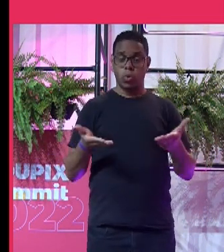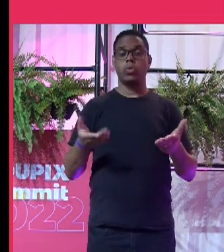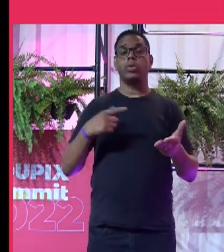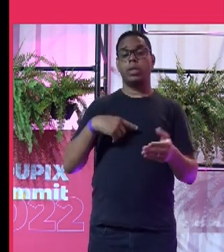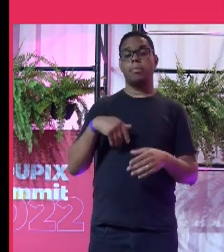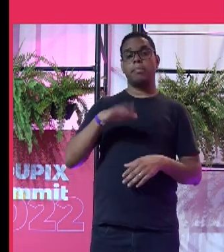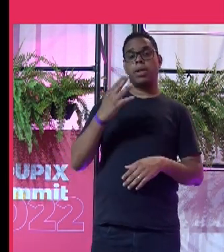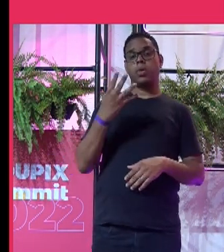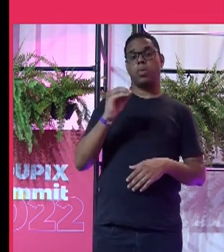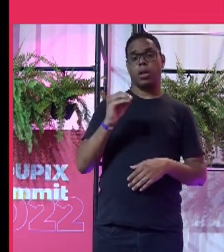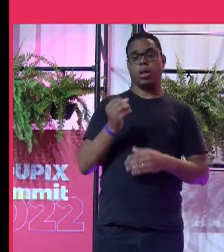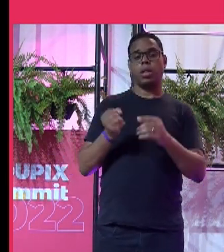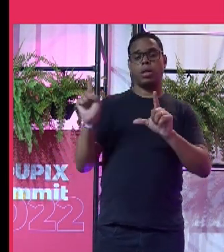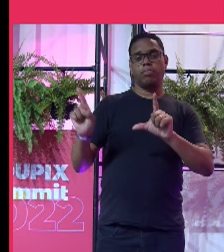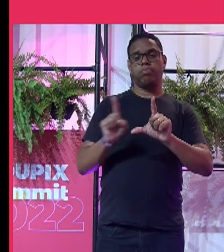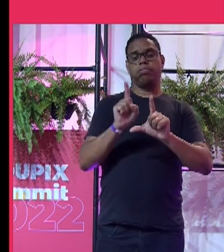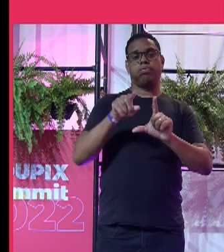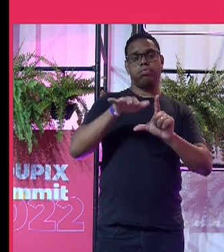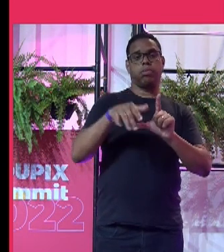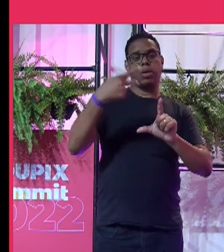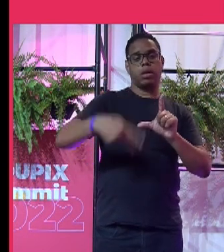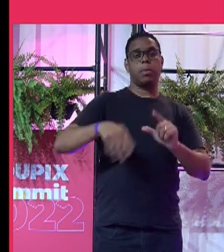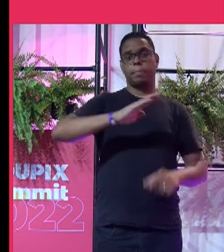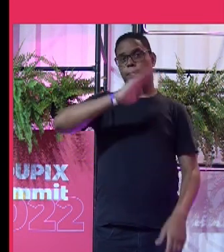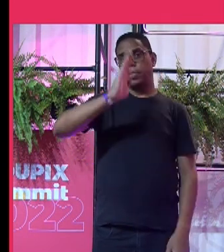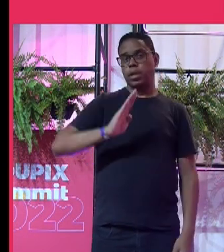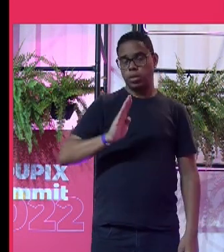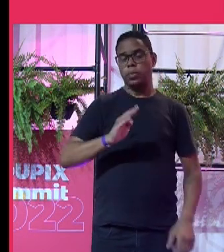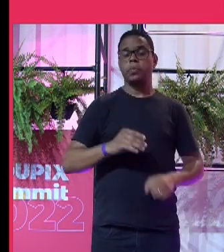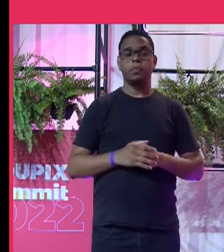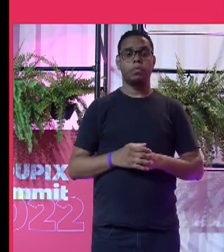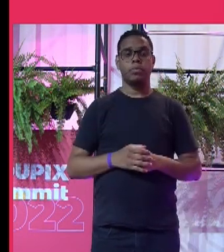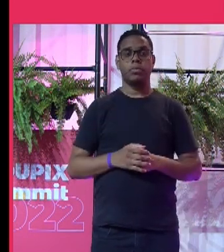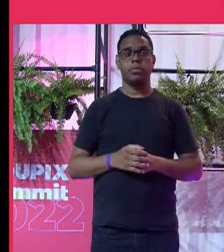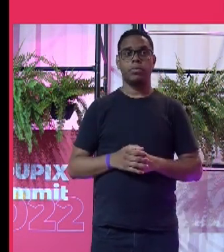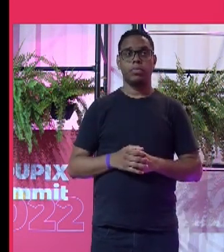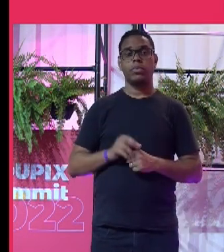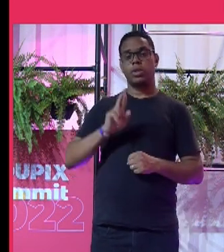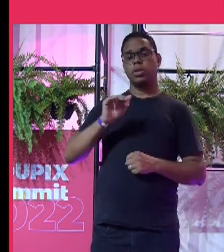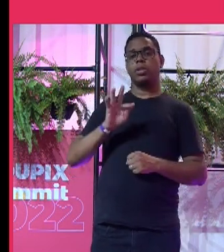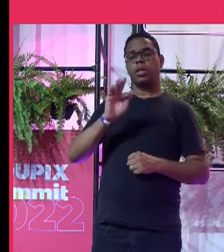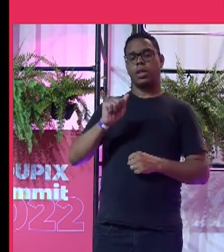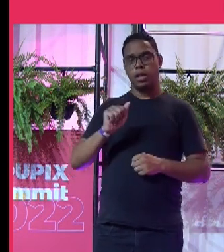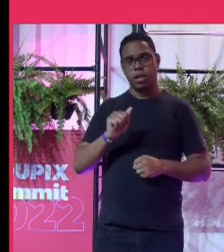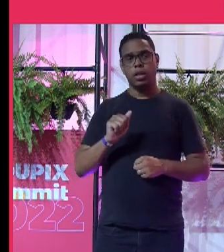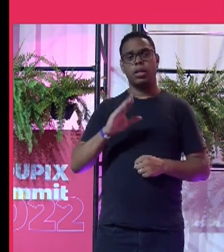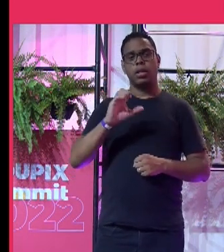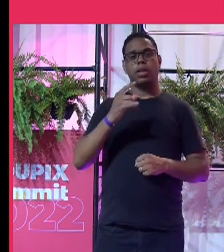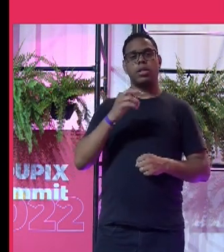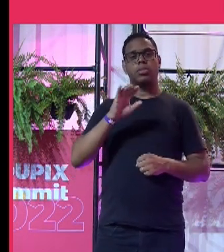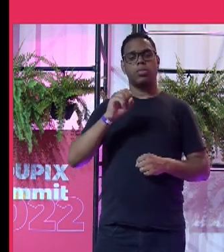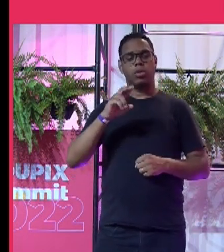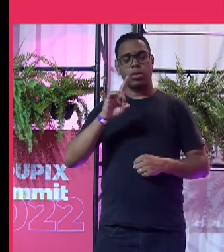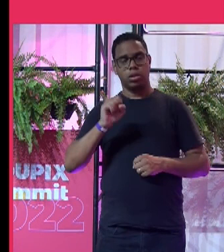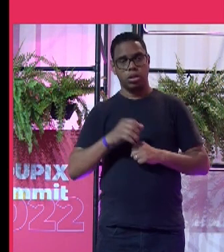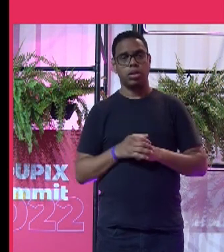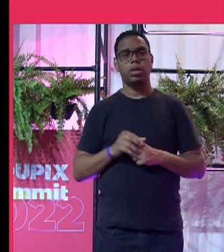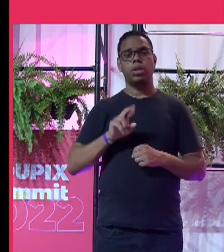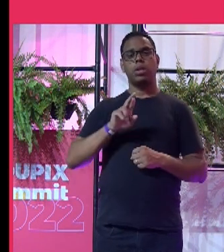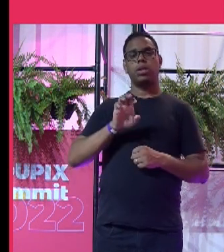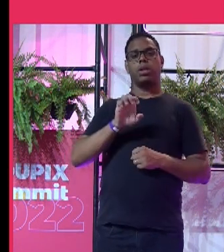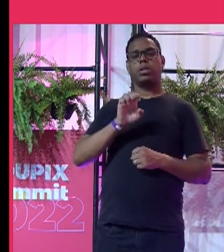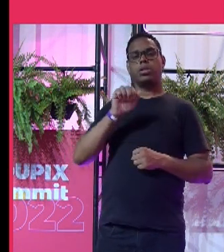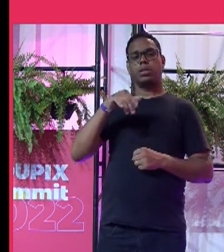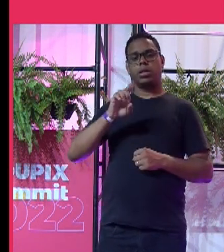de 40 criadores brasileiros, sendo eles Rafa Bartowski, Castro Brothers,